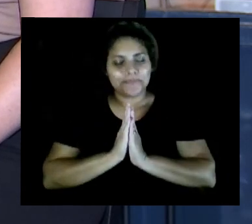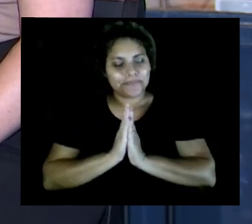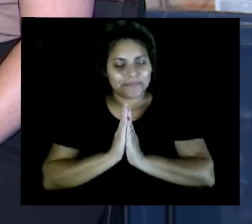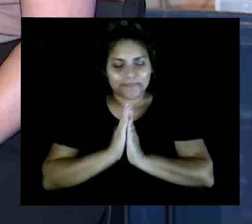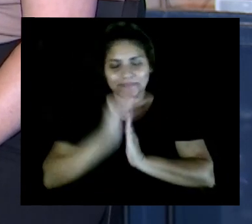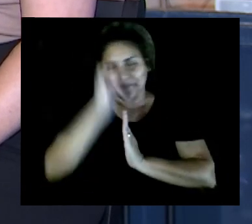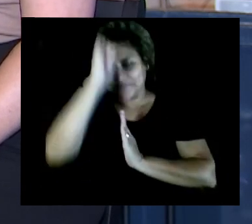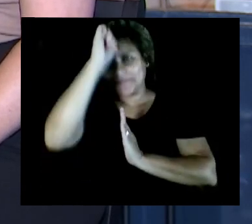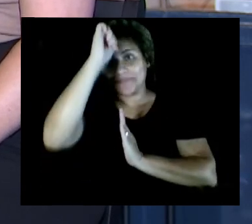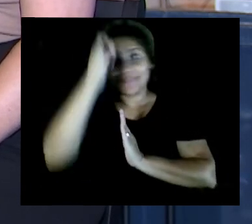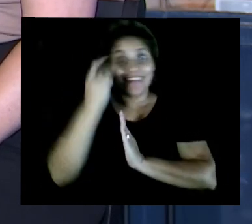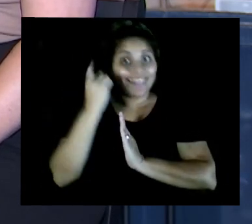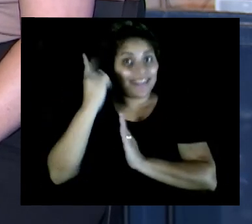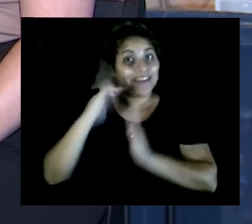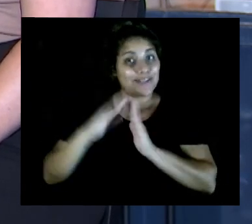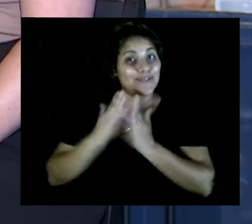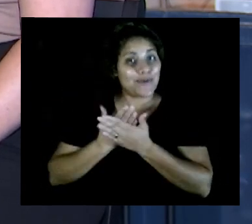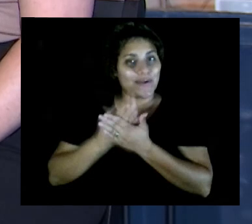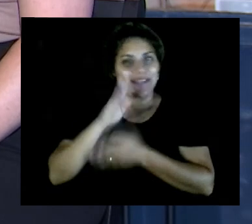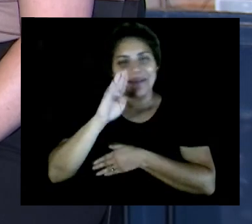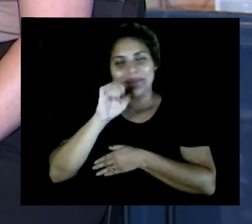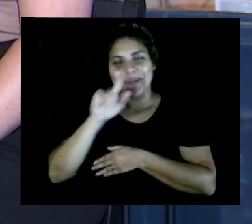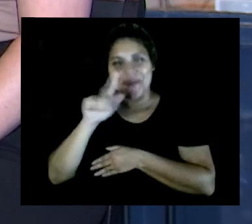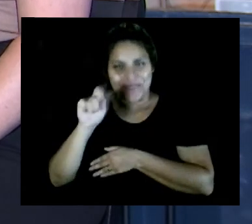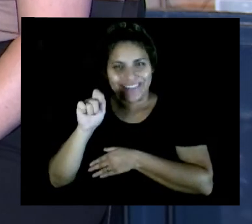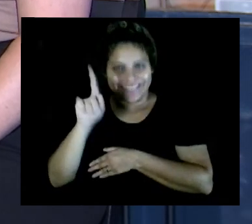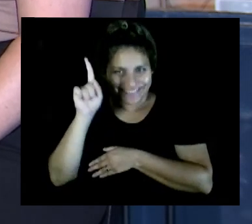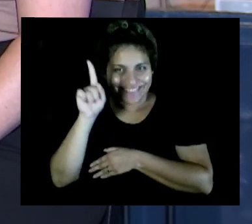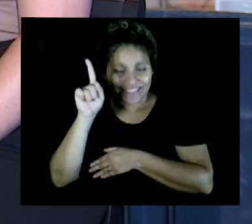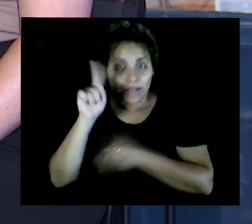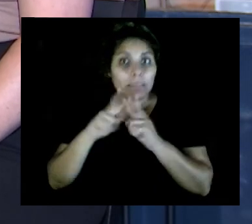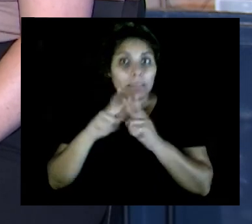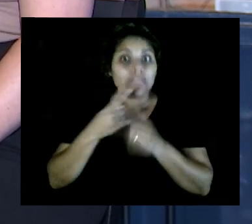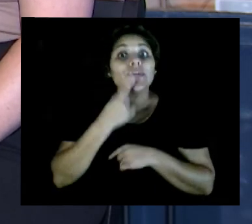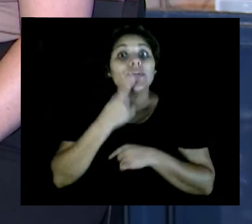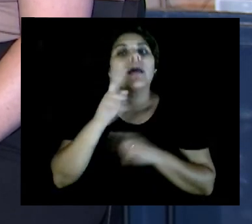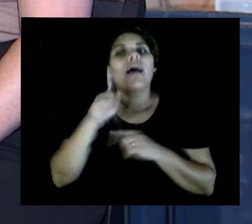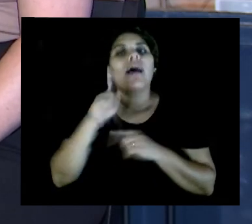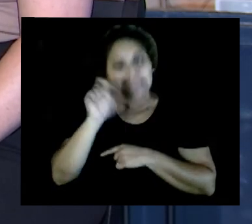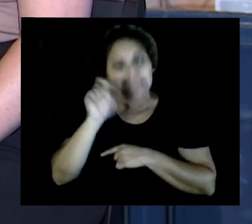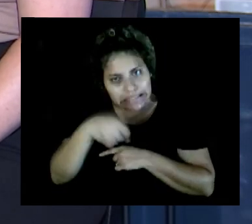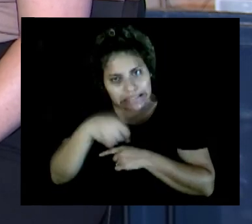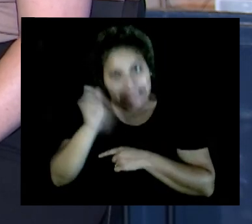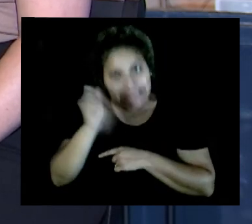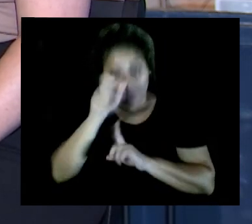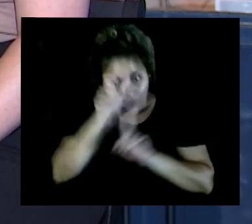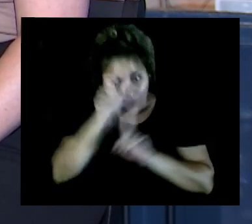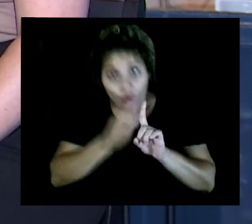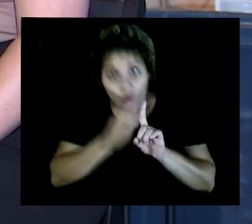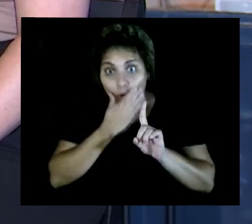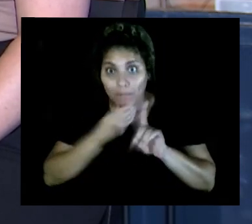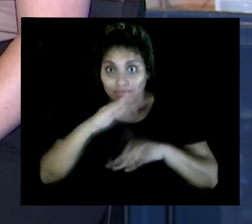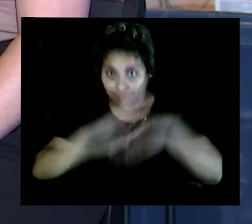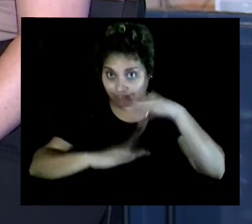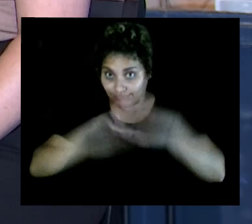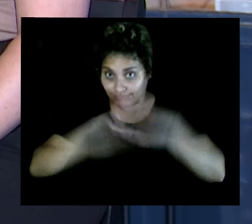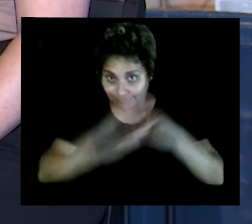né? da escola belga, né? Mas a ideia é que sim, né? O cervejeiro vai